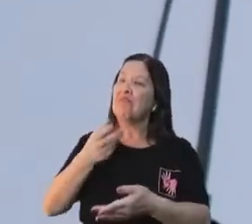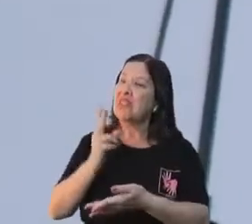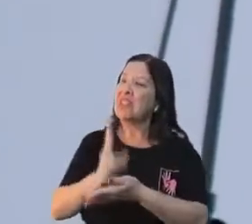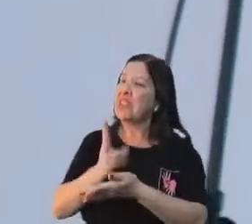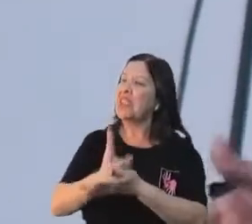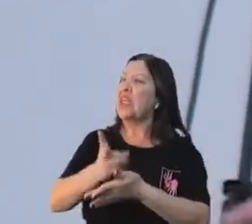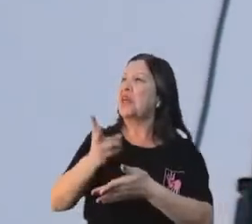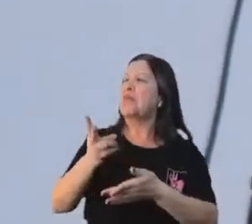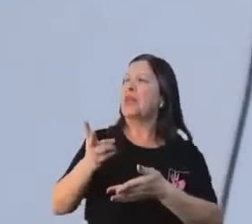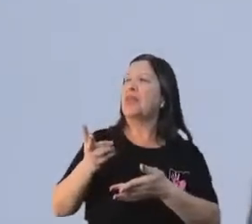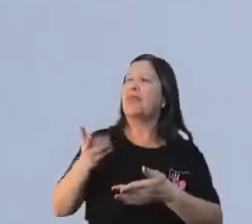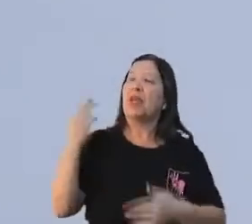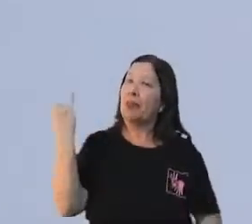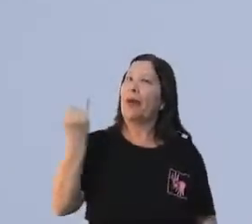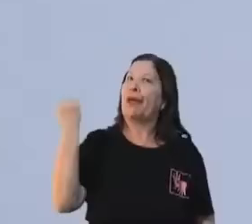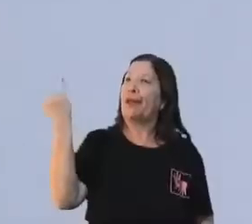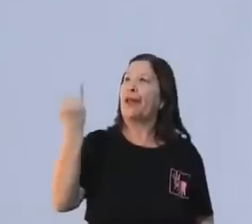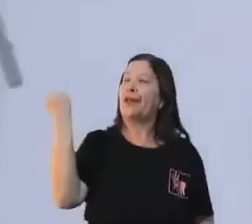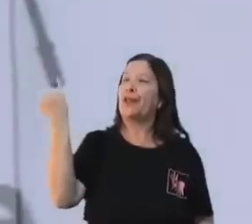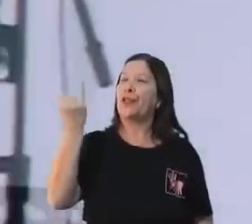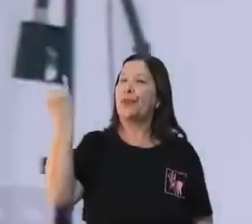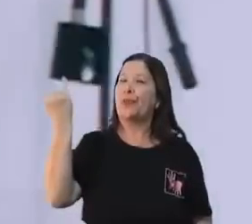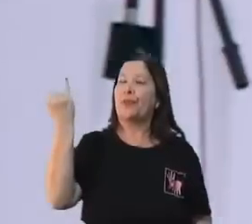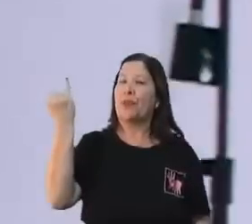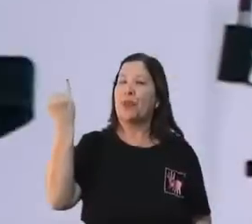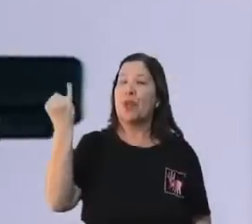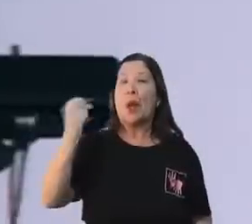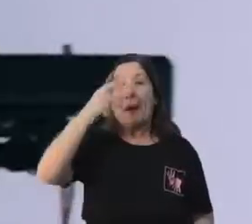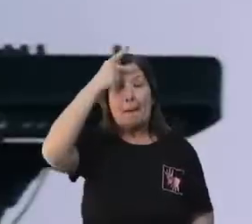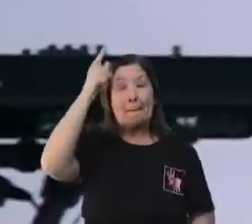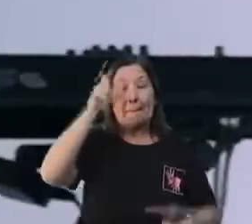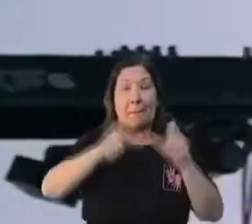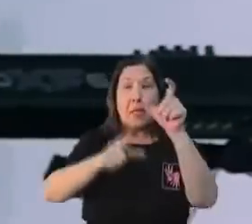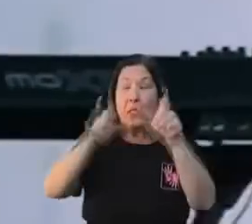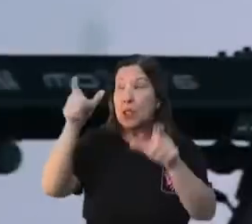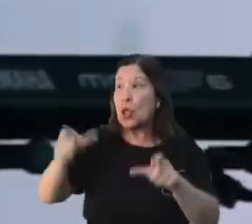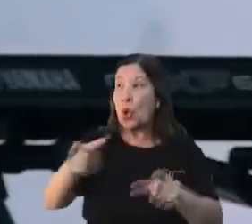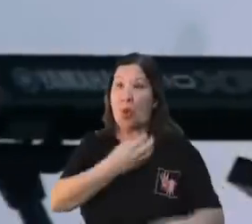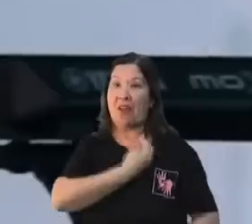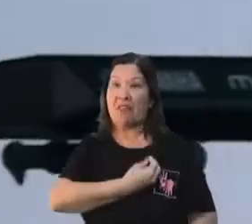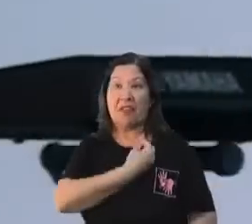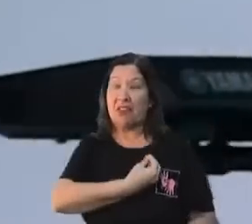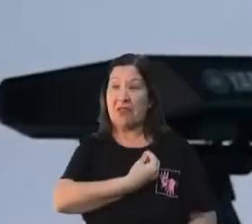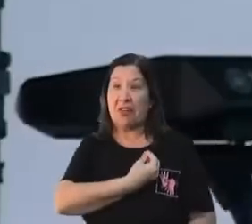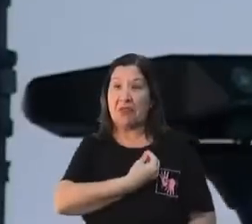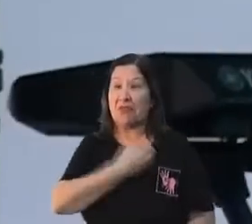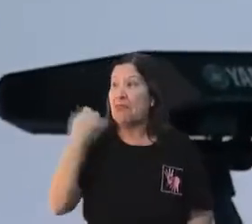O defunto não fica feliz e nem se levanta do caixão para lhe dar um abraço, e se levantar, você corre.